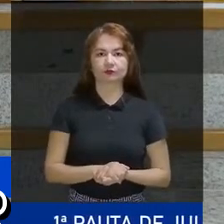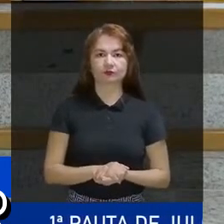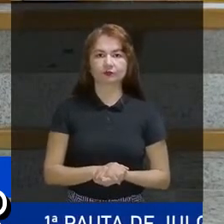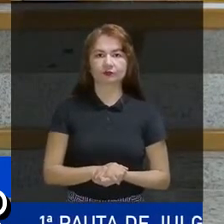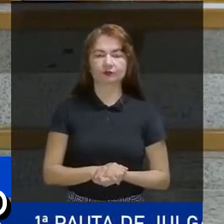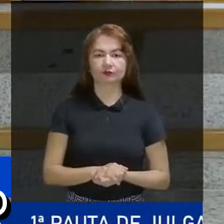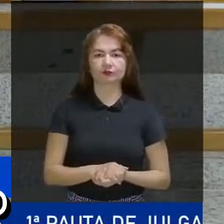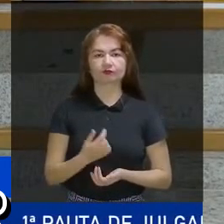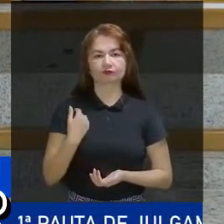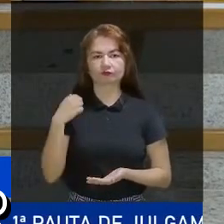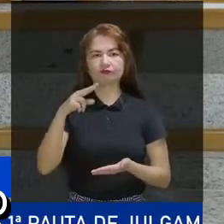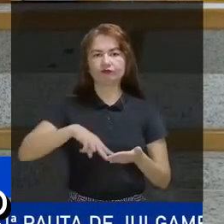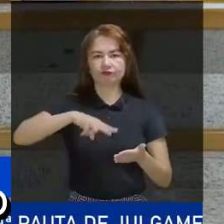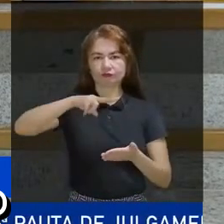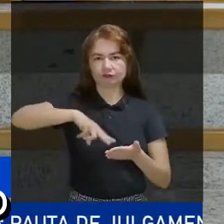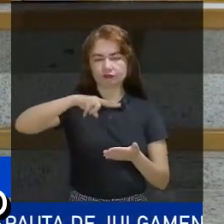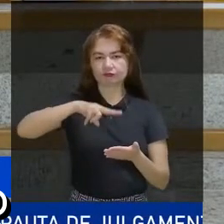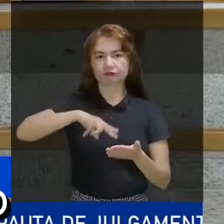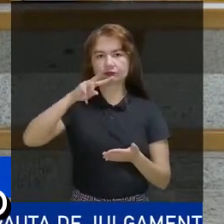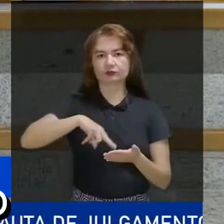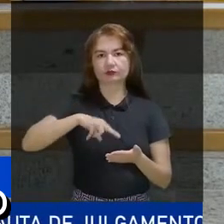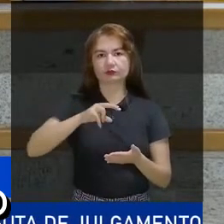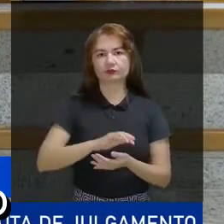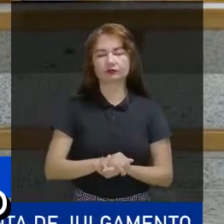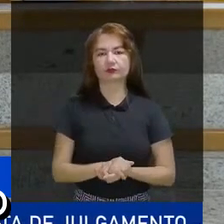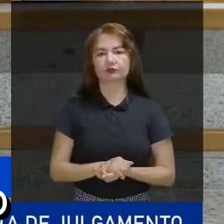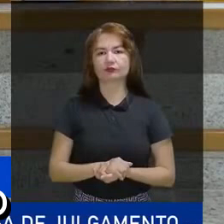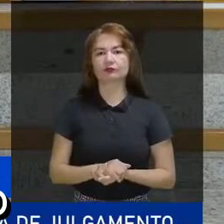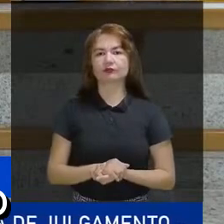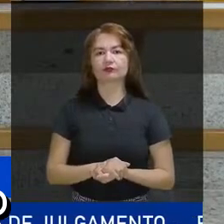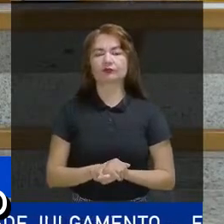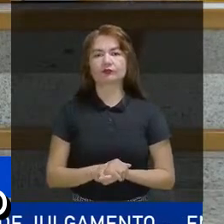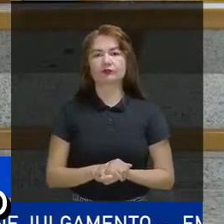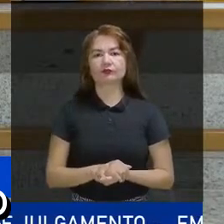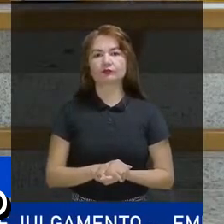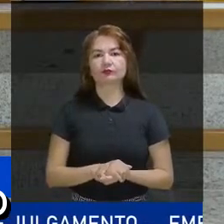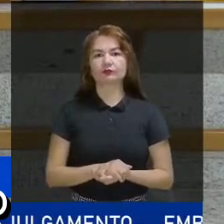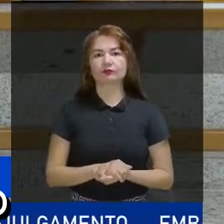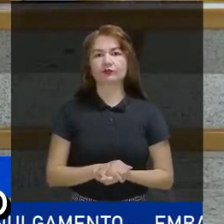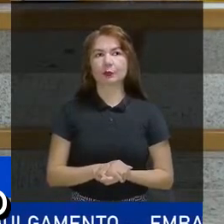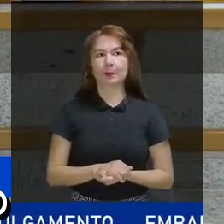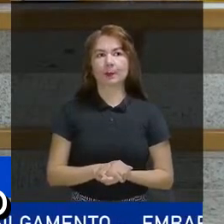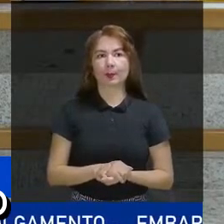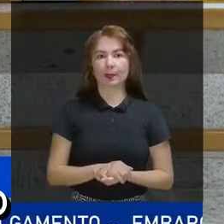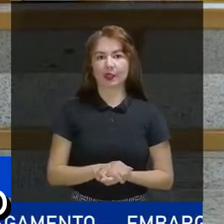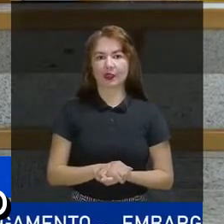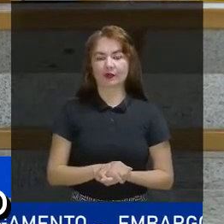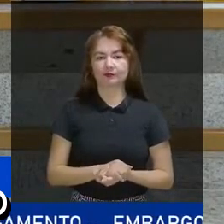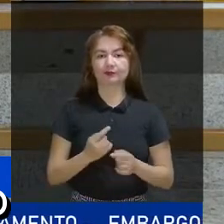até eu li, eu não lembro o fato em relação ao outro, mas